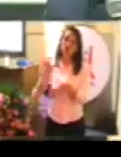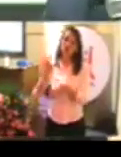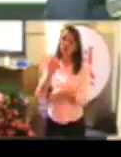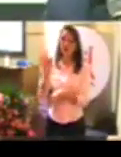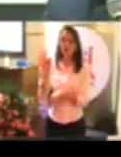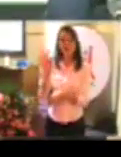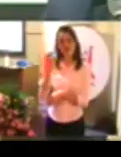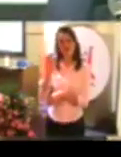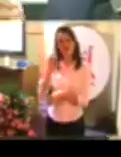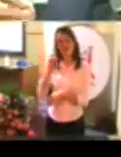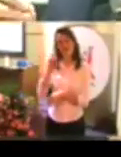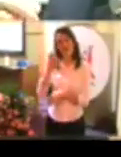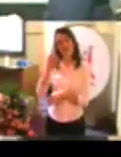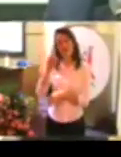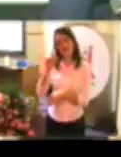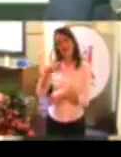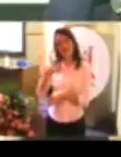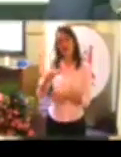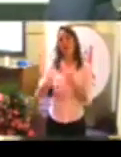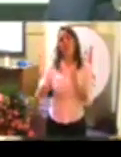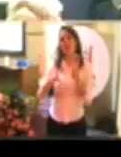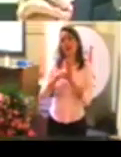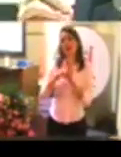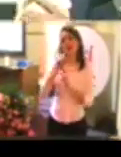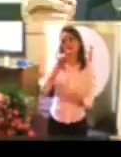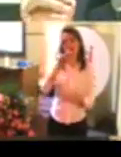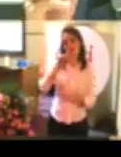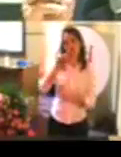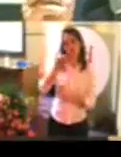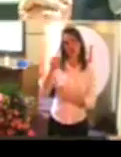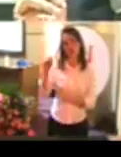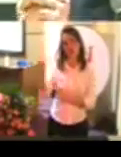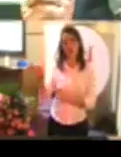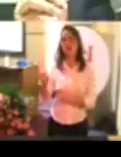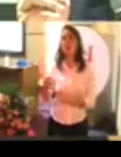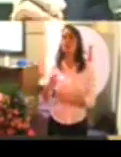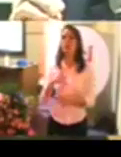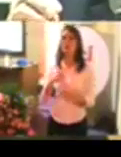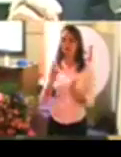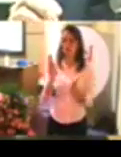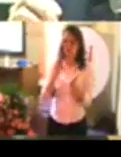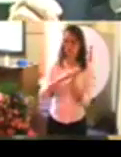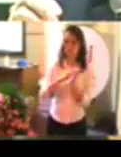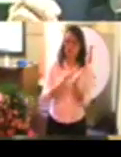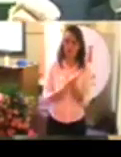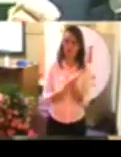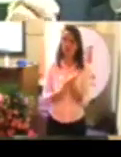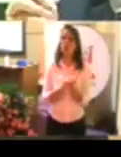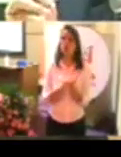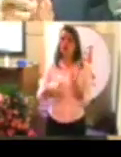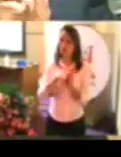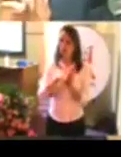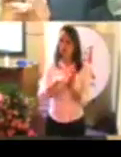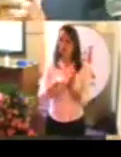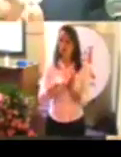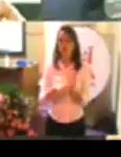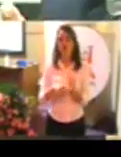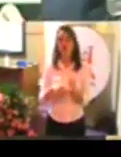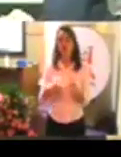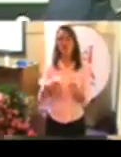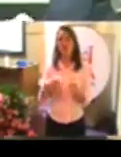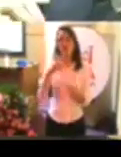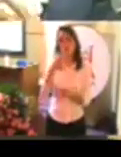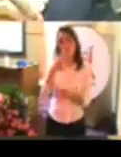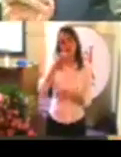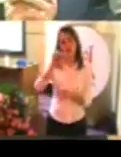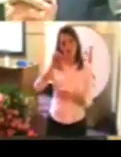O Constituinte de 88 colocou esse dispositivo na nossa Constituição. É o